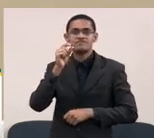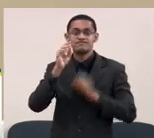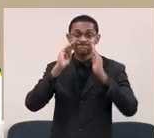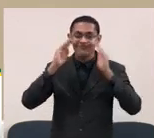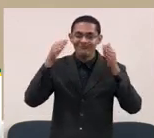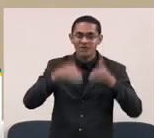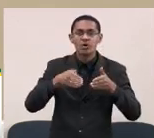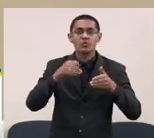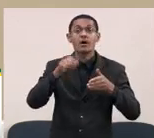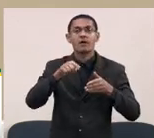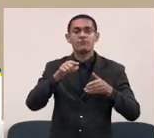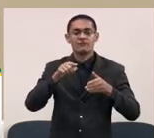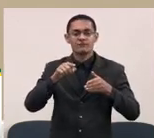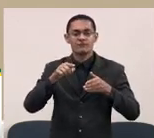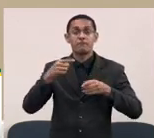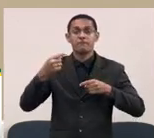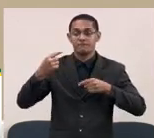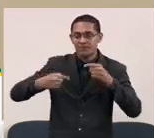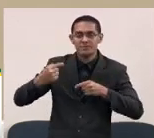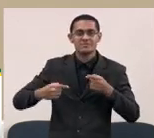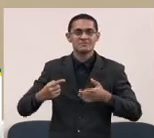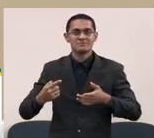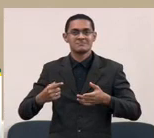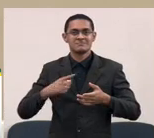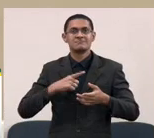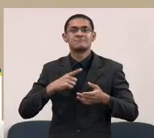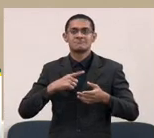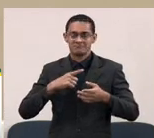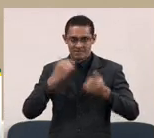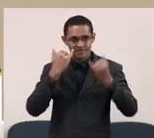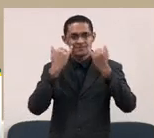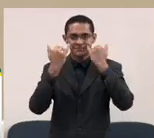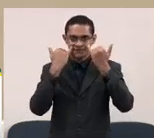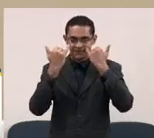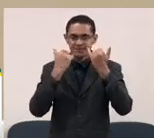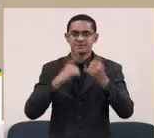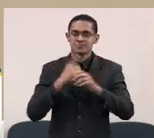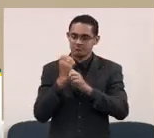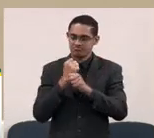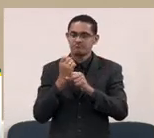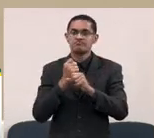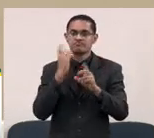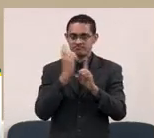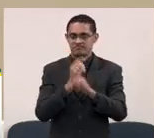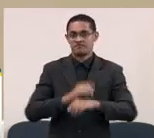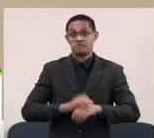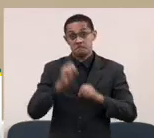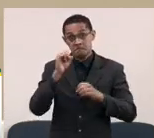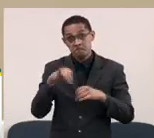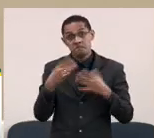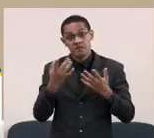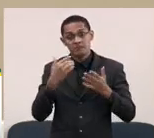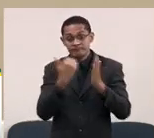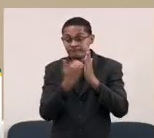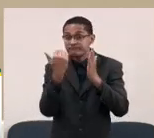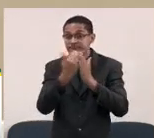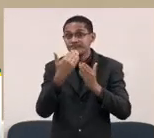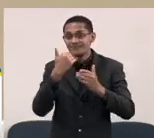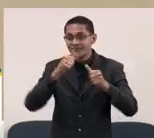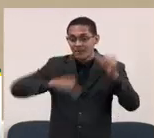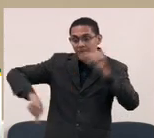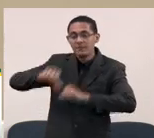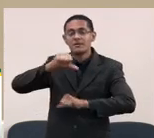setor público. Os nossos indicadores econômicos revelam isso. E se é isso que nós somos, nós precisamos aprimorar o que